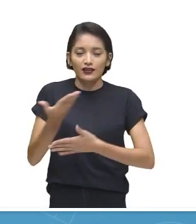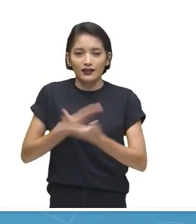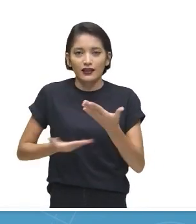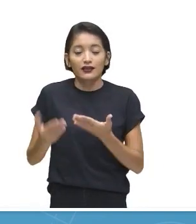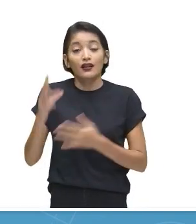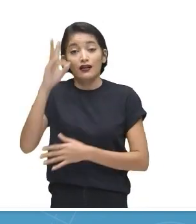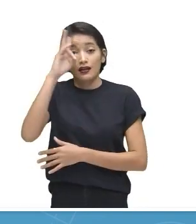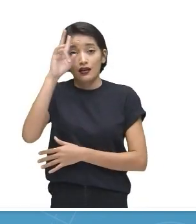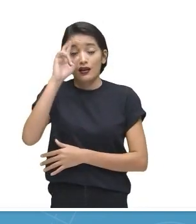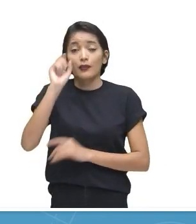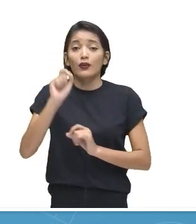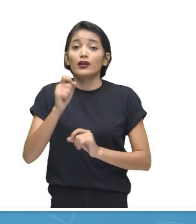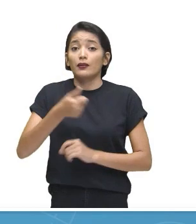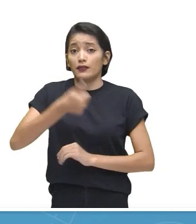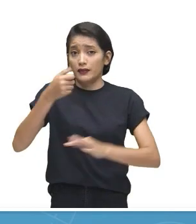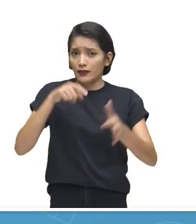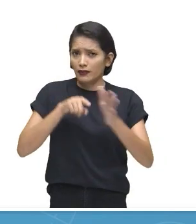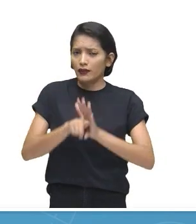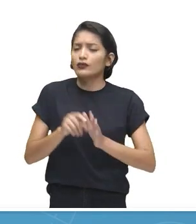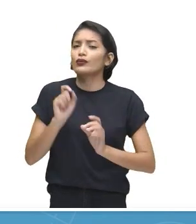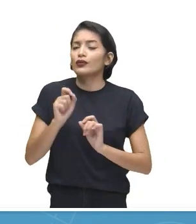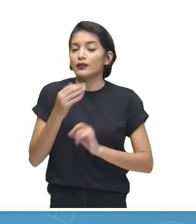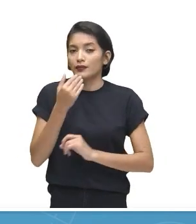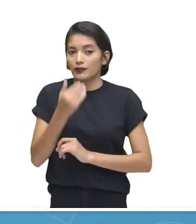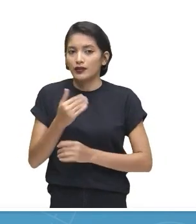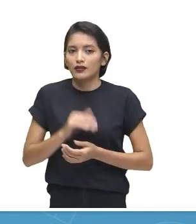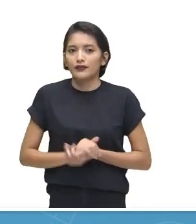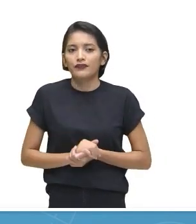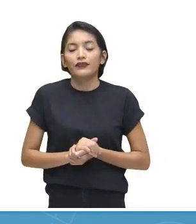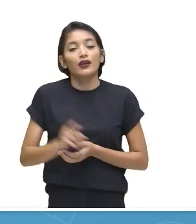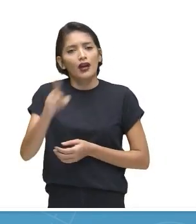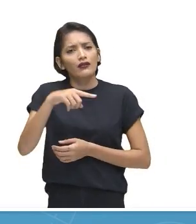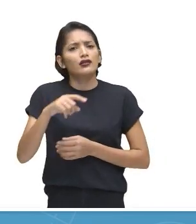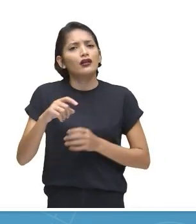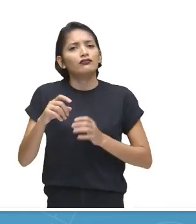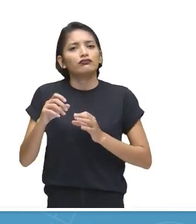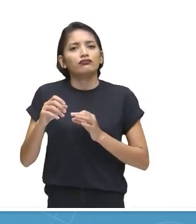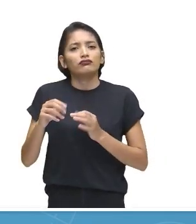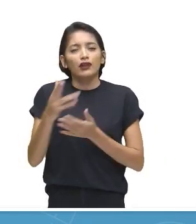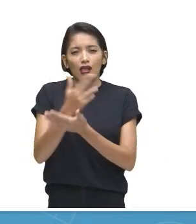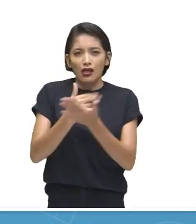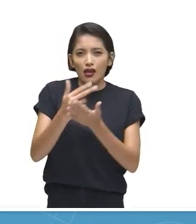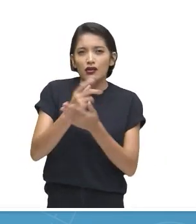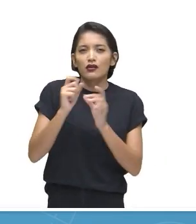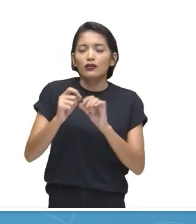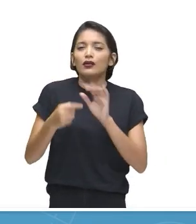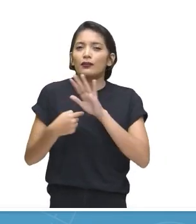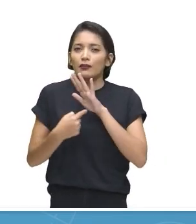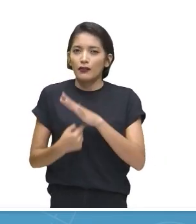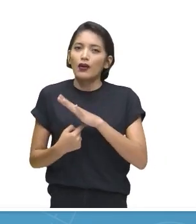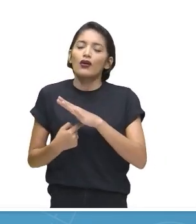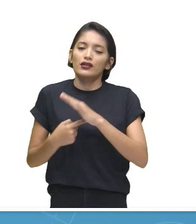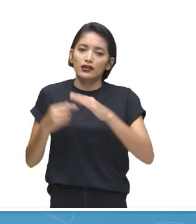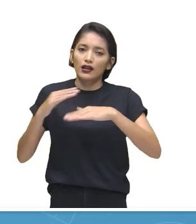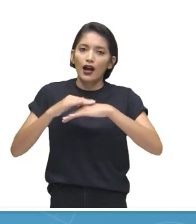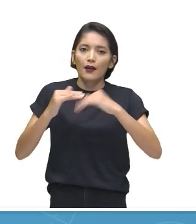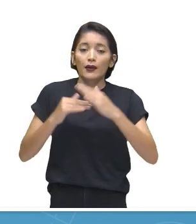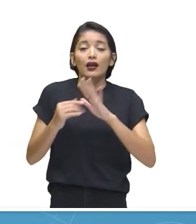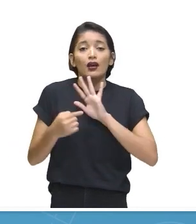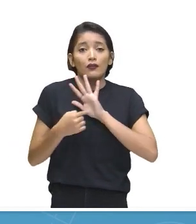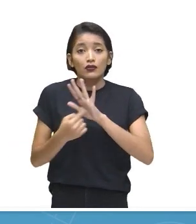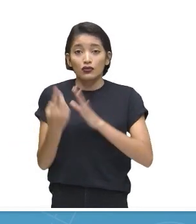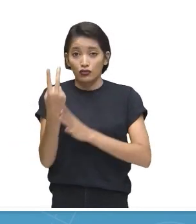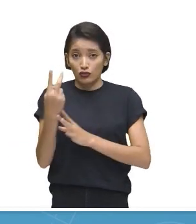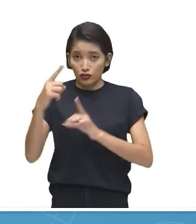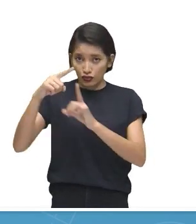era o que pedia aí na nossa questão de número 1, né? Então, olha lá, faça um esquema que represente uma parte da pele, identificando as camadas da